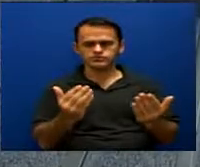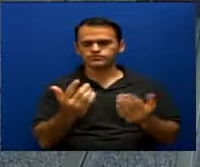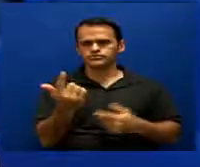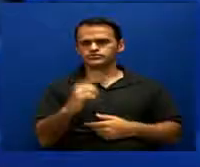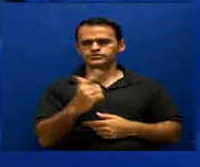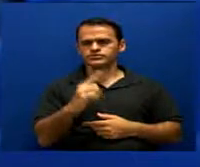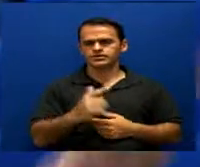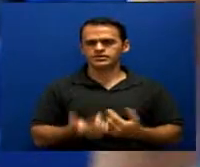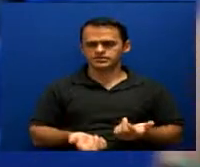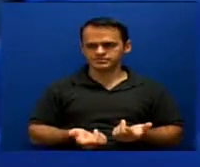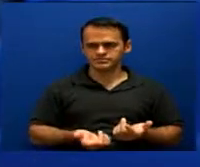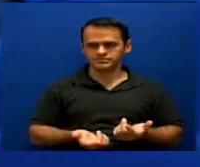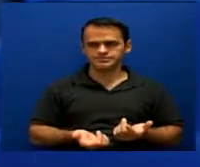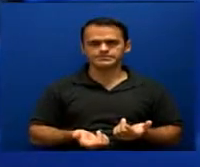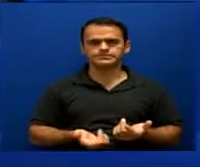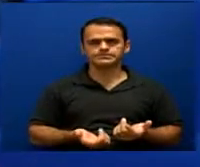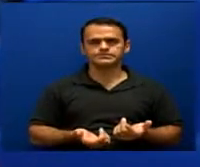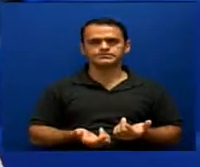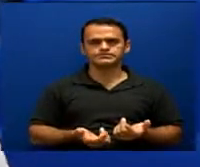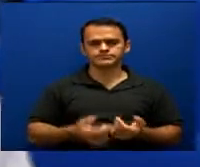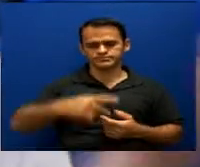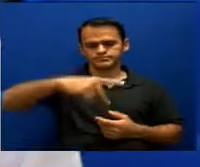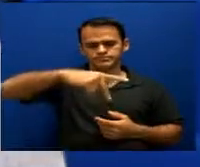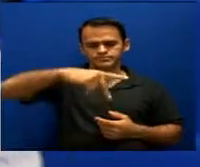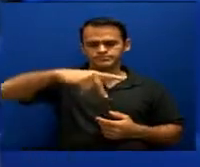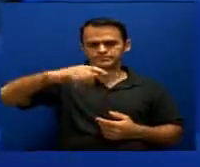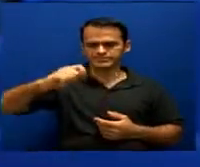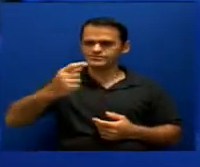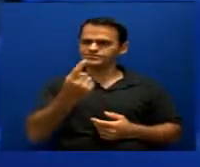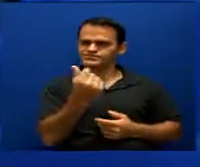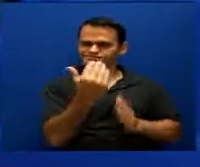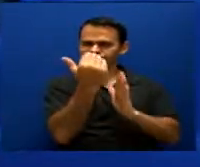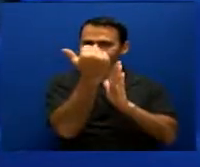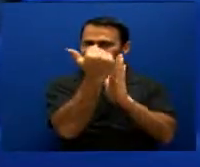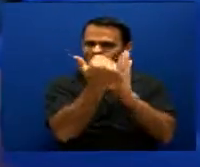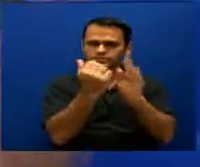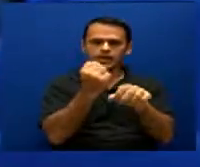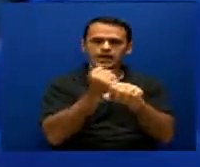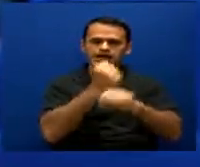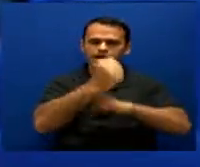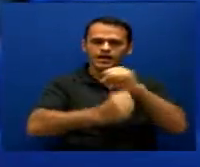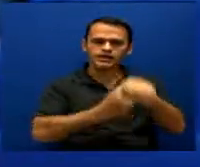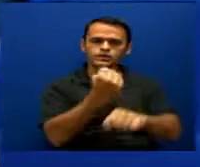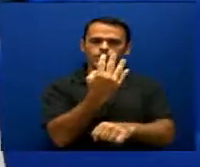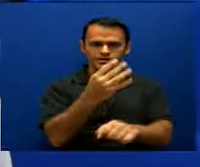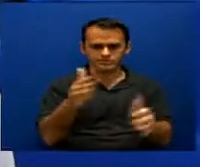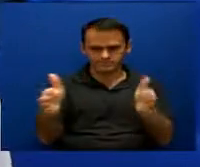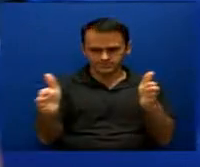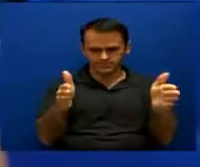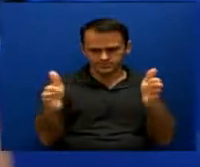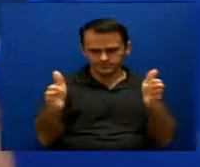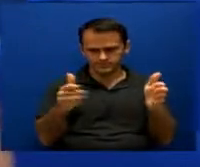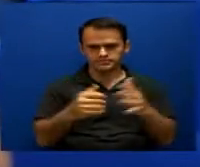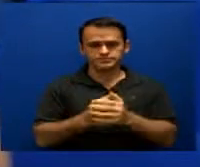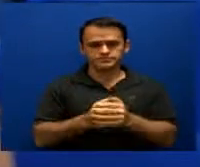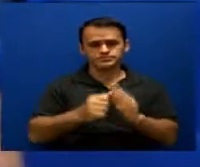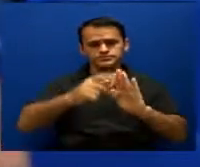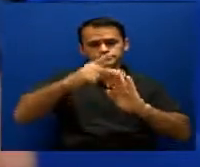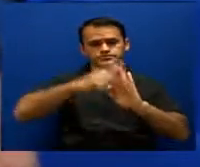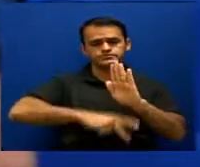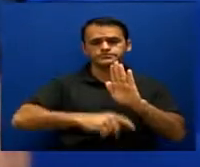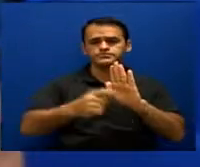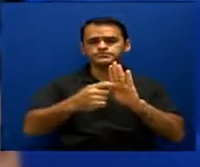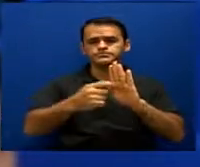concretizar na prática, né, do PPA e o onde querendo chegar. Então, a discutir o projeto,